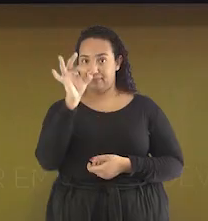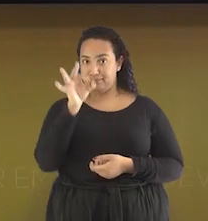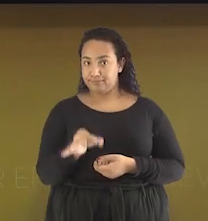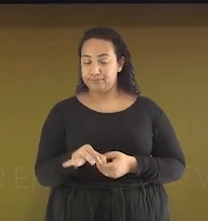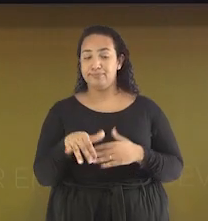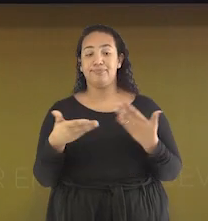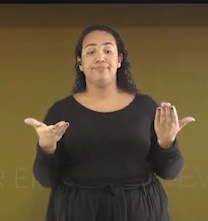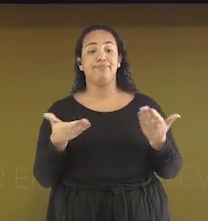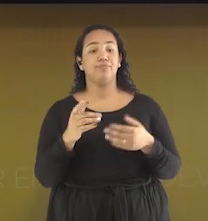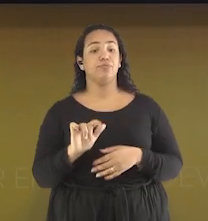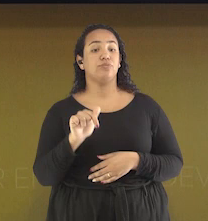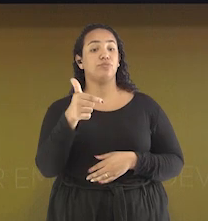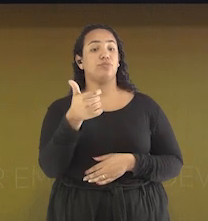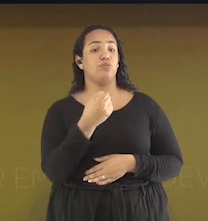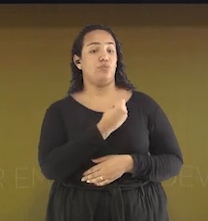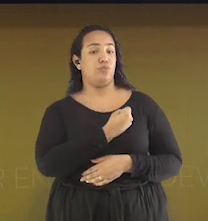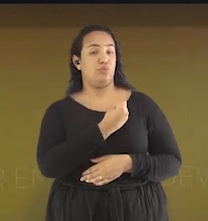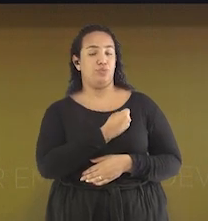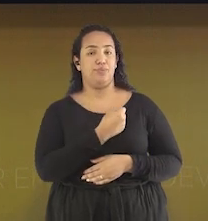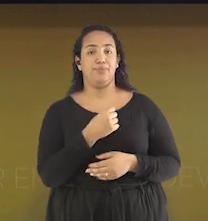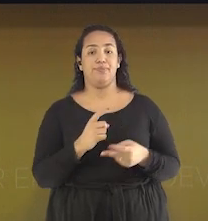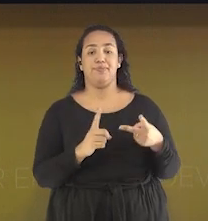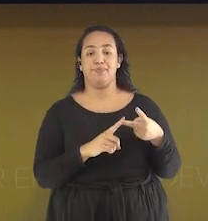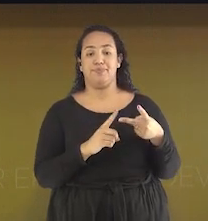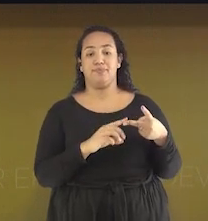Correto? O próximo número é o